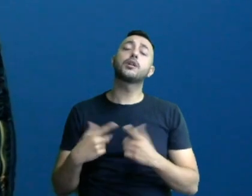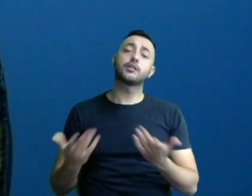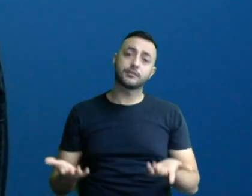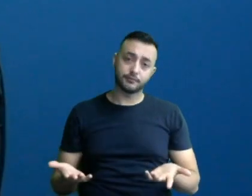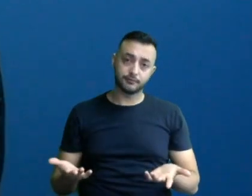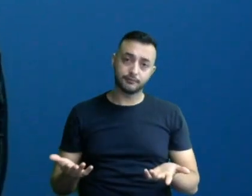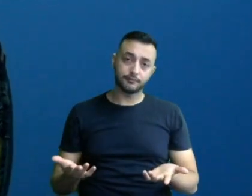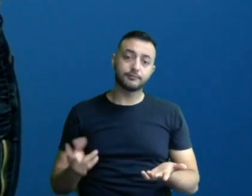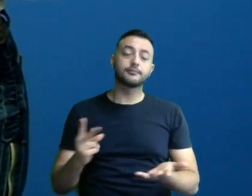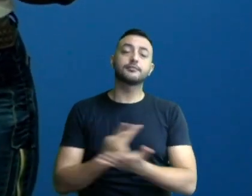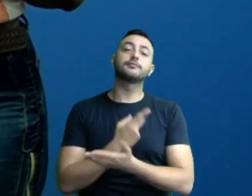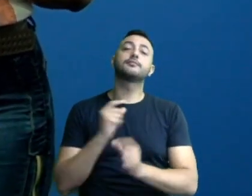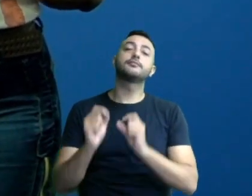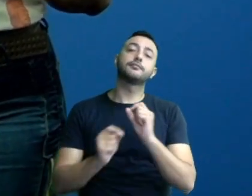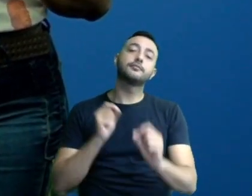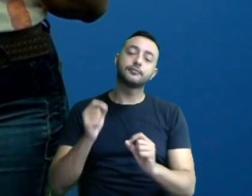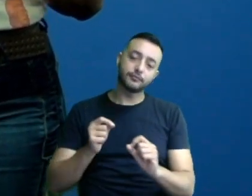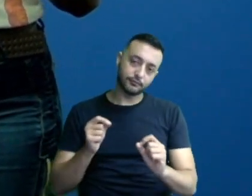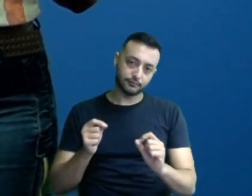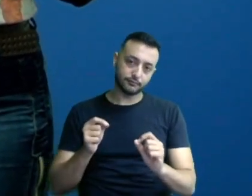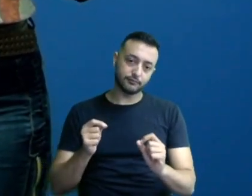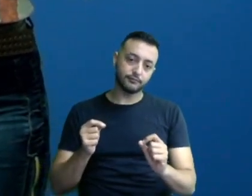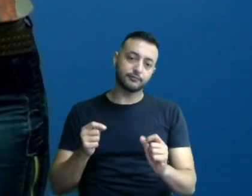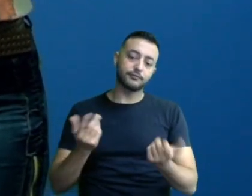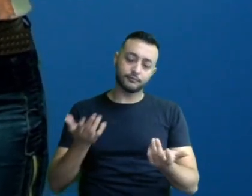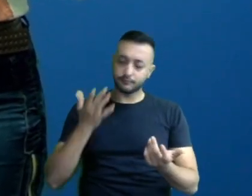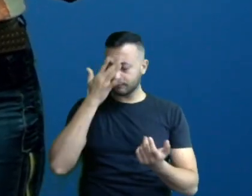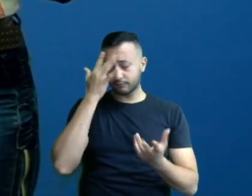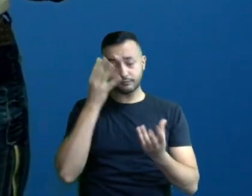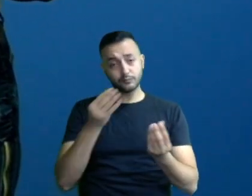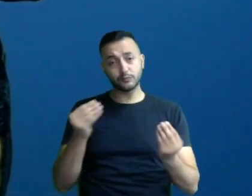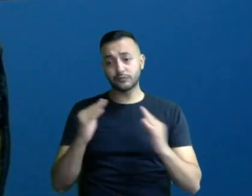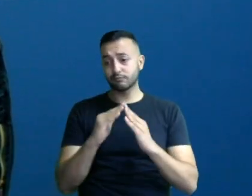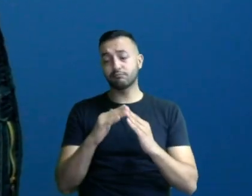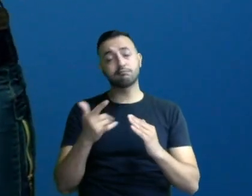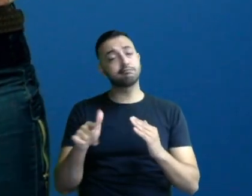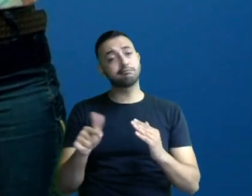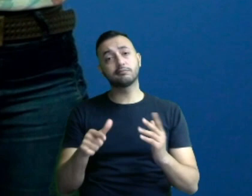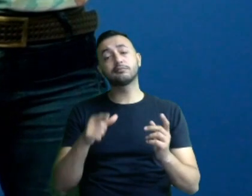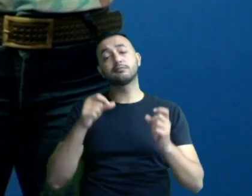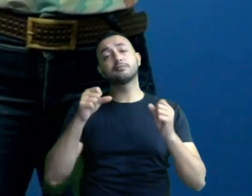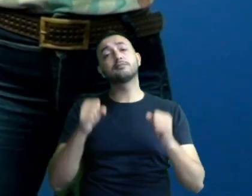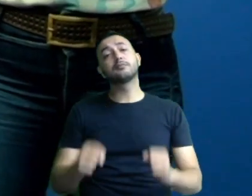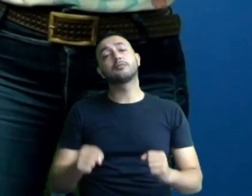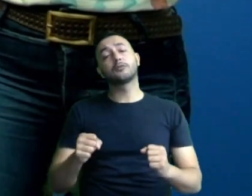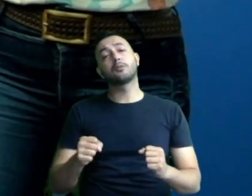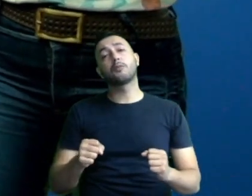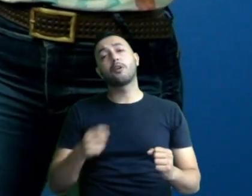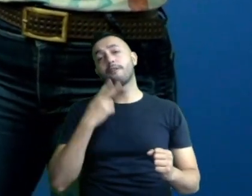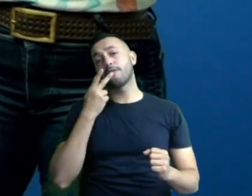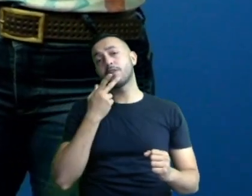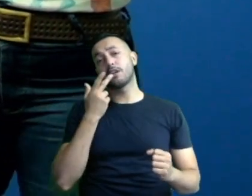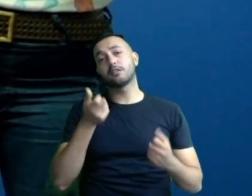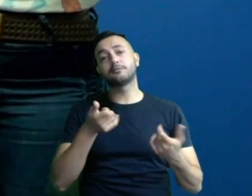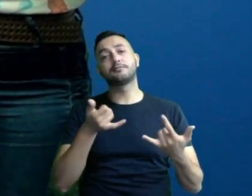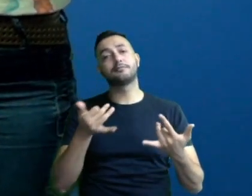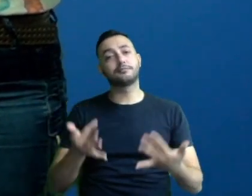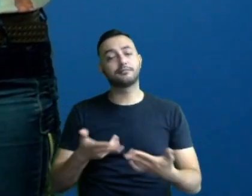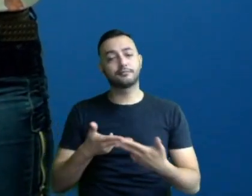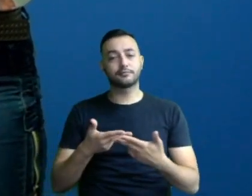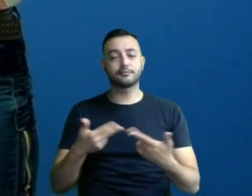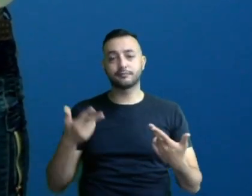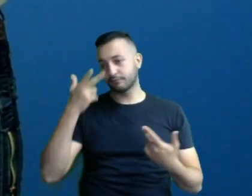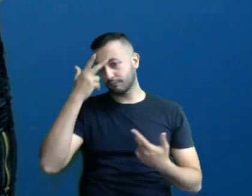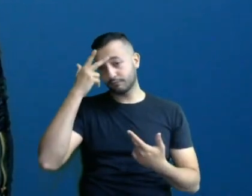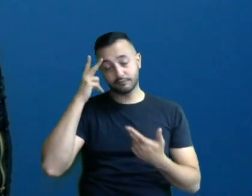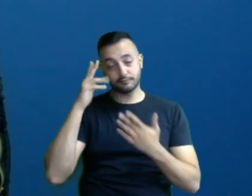Não é? O que é que está acontecendo que muitas pessoas não têm moradia? Você pode falar sobre as